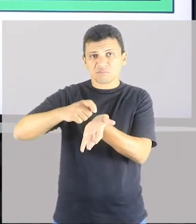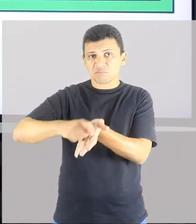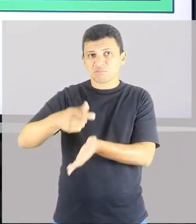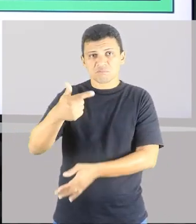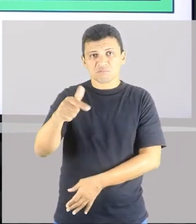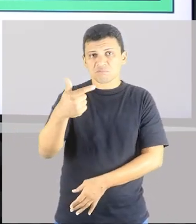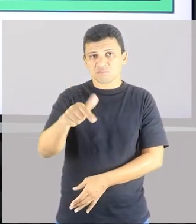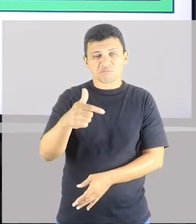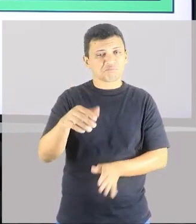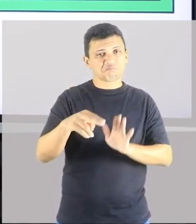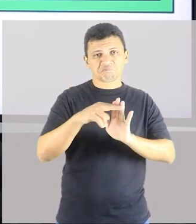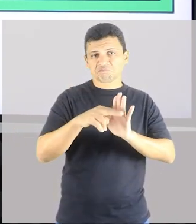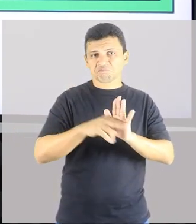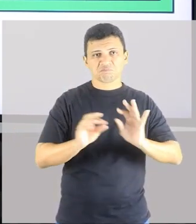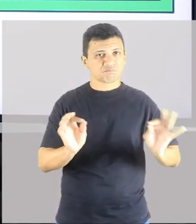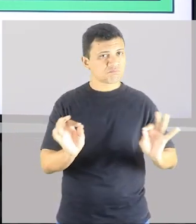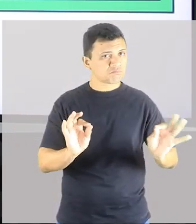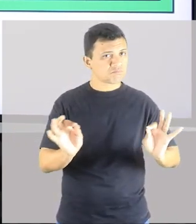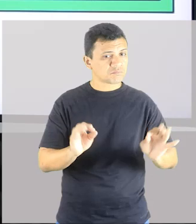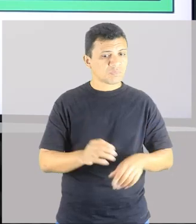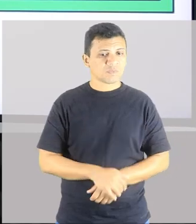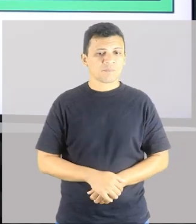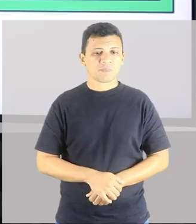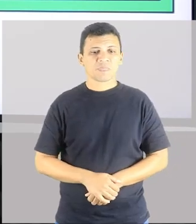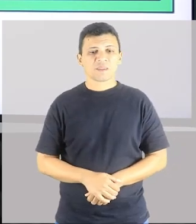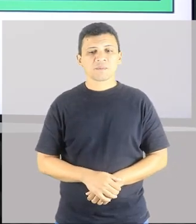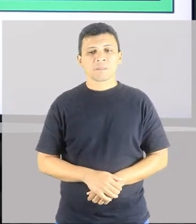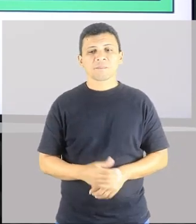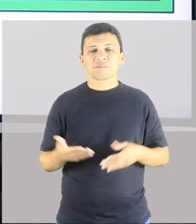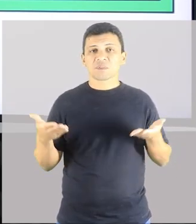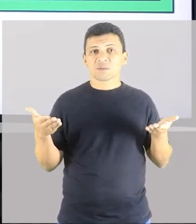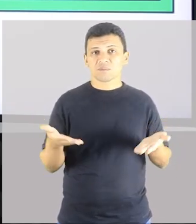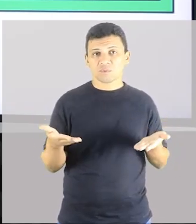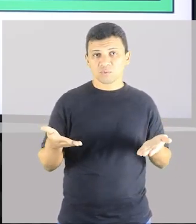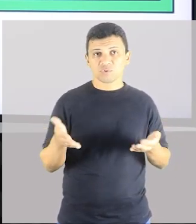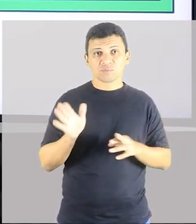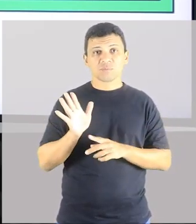ou reconhecido. Atualmente, eles são